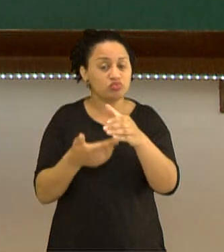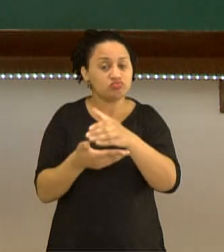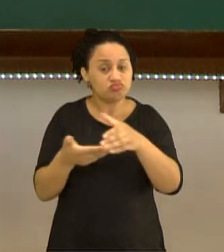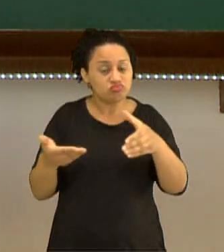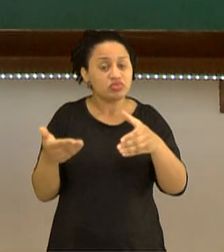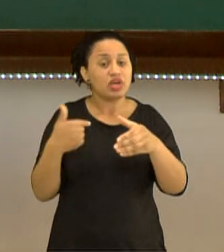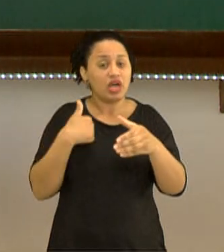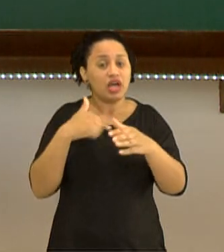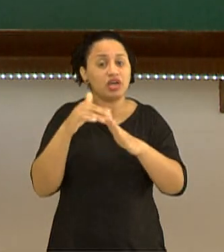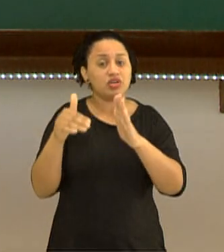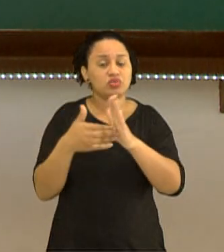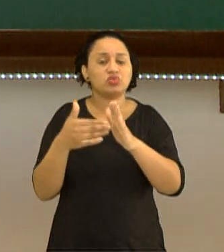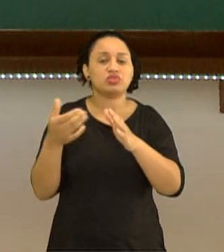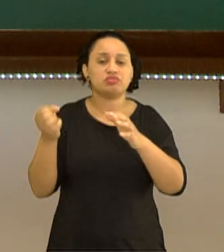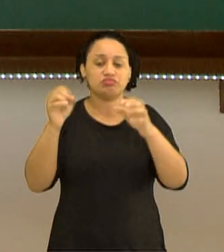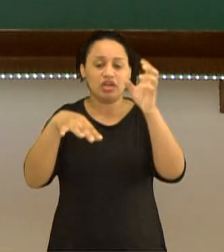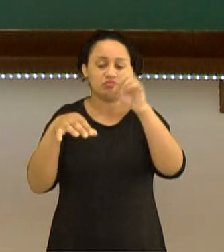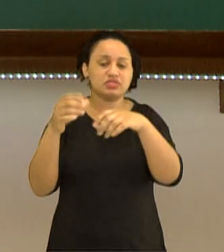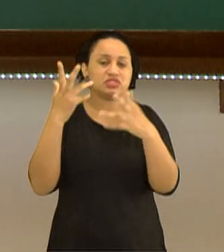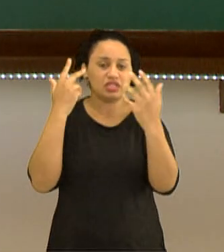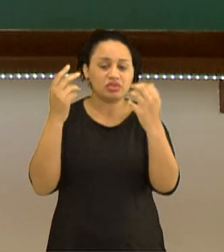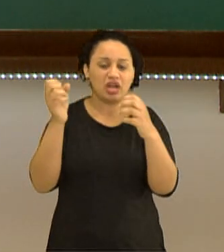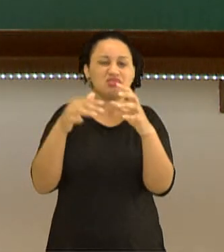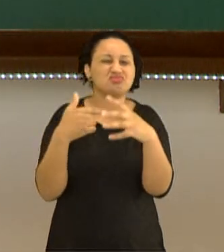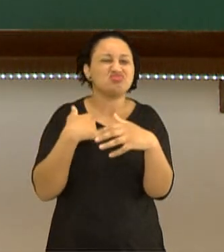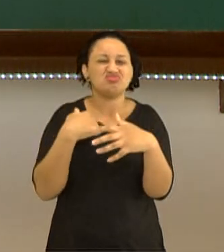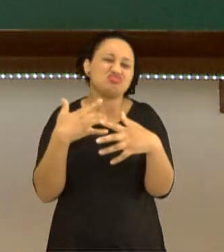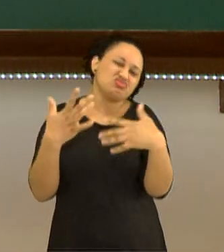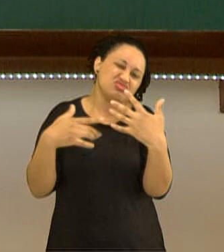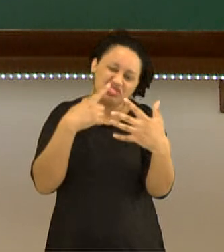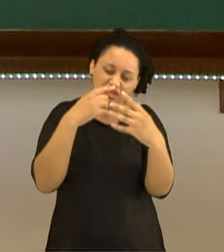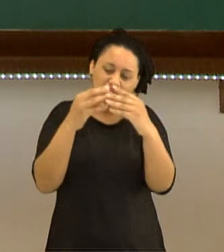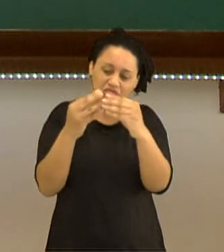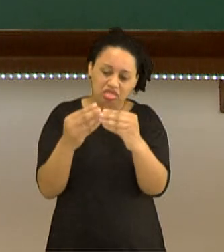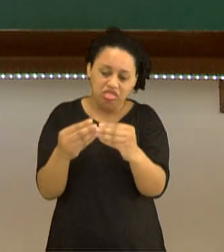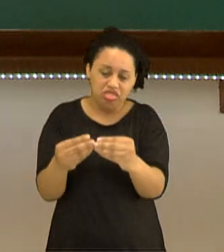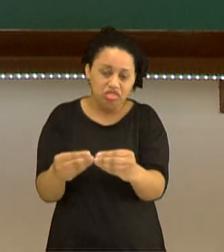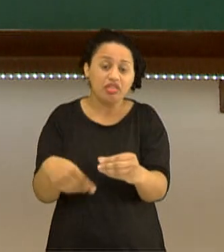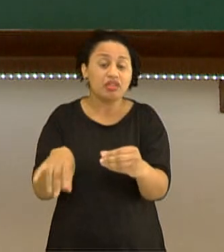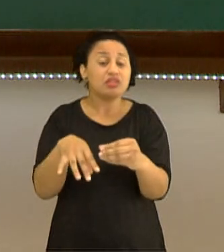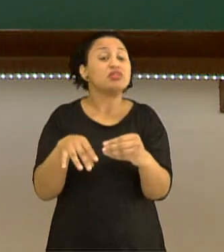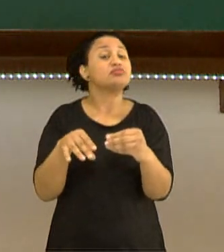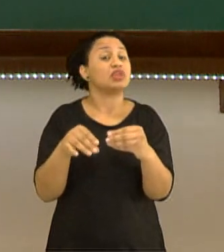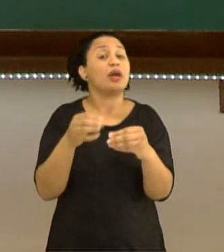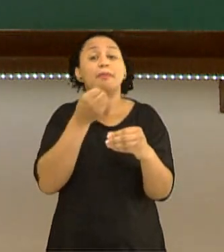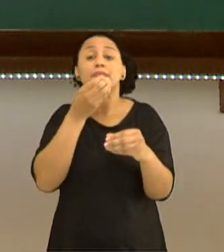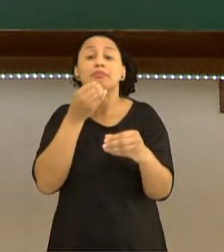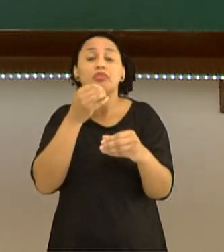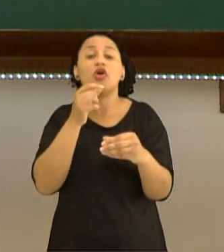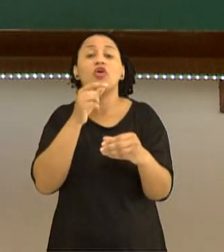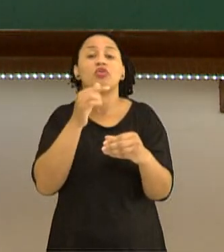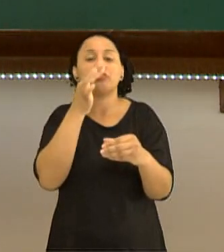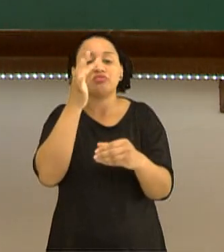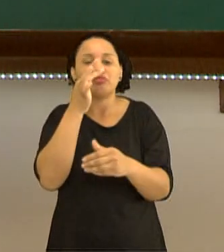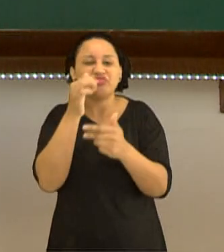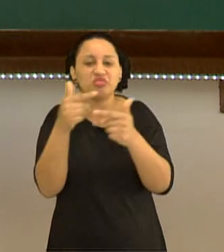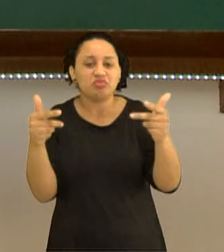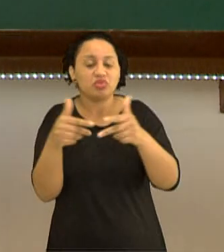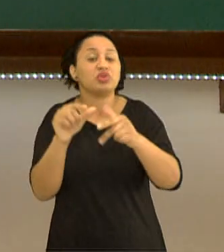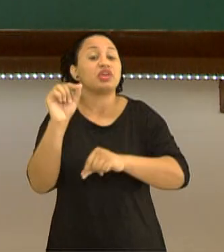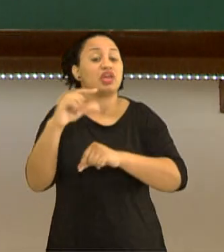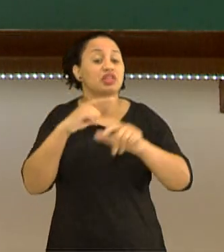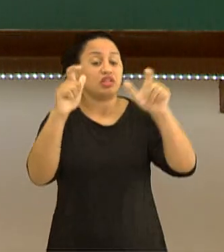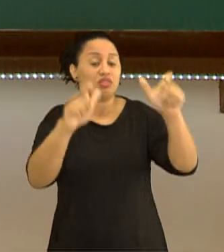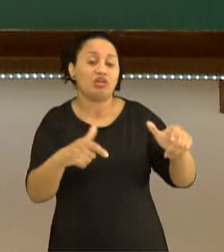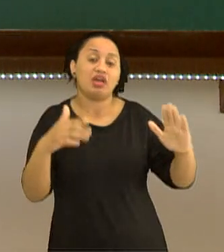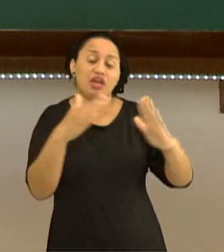Aí você vai jogando as coisas orgânicas ali, ela vai apodrecendo, vai descendo e vira um adubo para as plantas. Quem tem espaço em casa pode